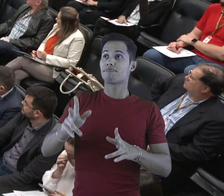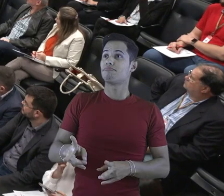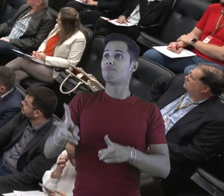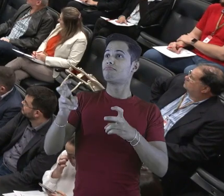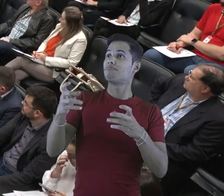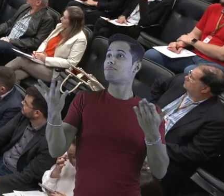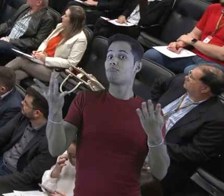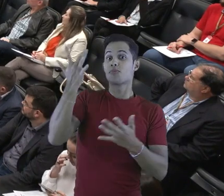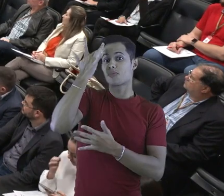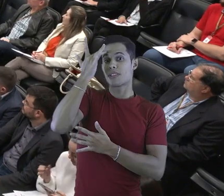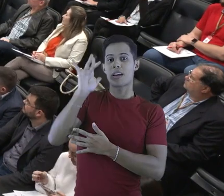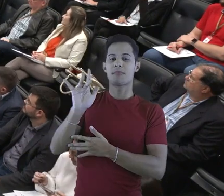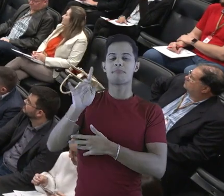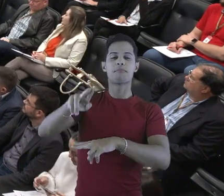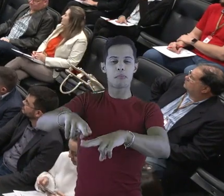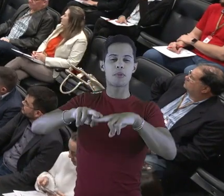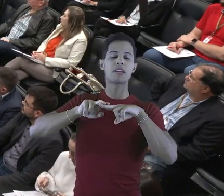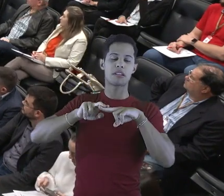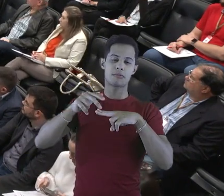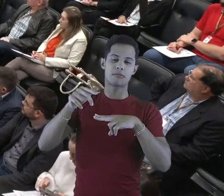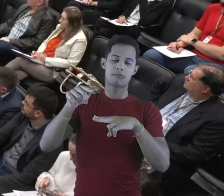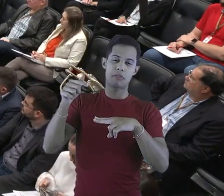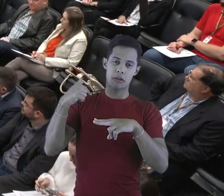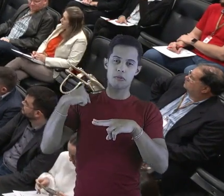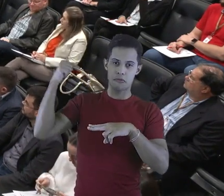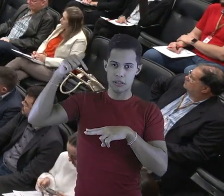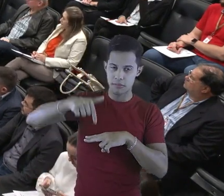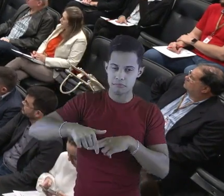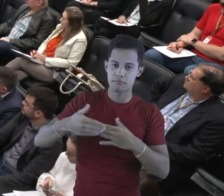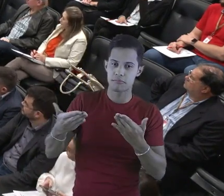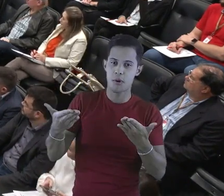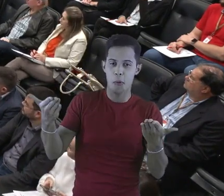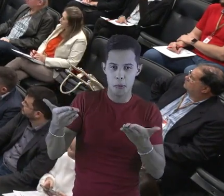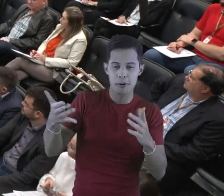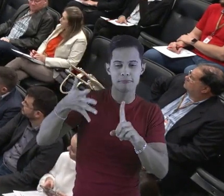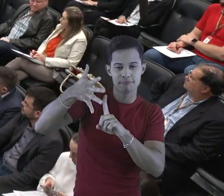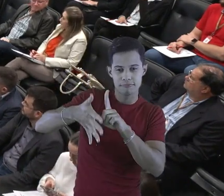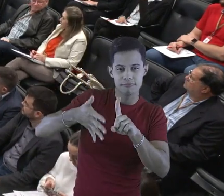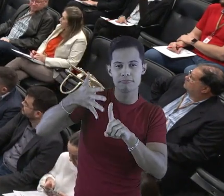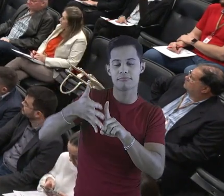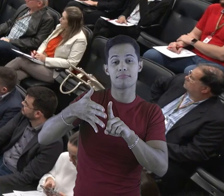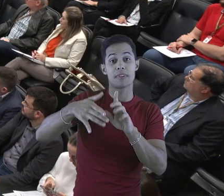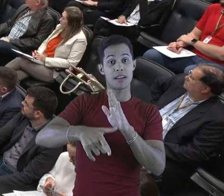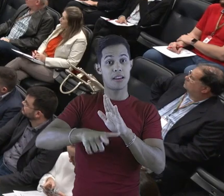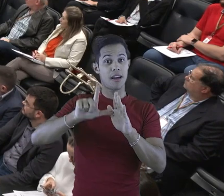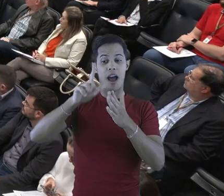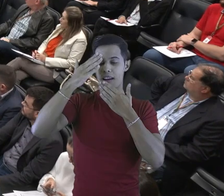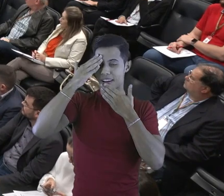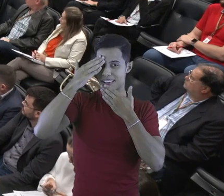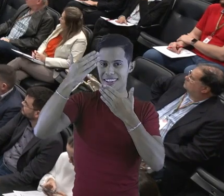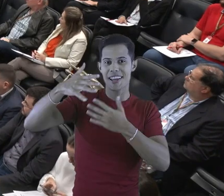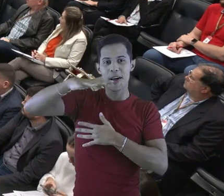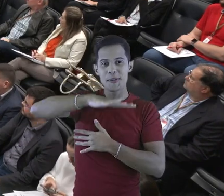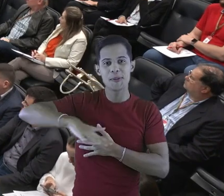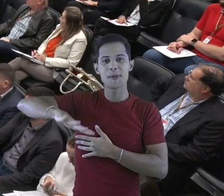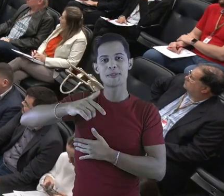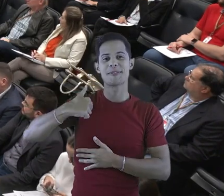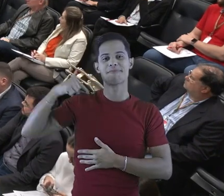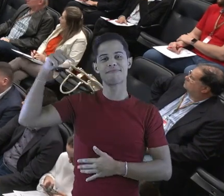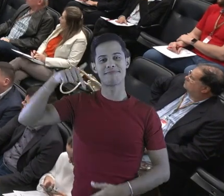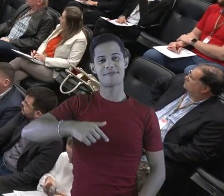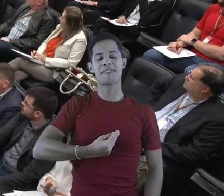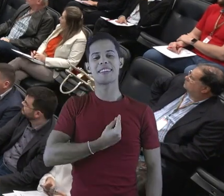Então, para começar a bater esse papo, primeiro eu queria agradecer a toda a gestão da Assembleia por permitir que eu esteja aqui hoje.